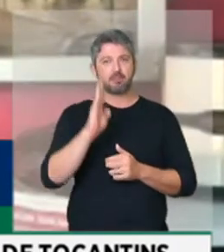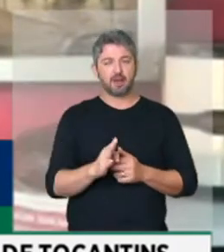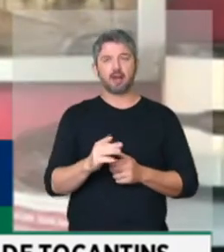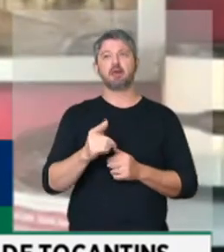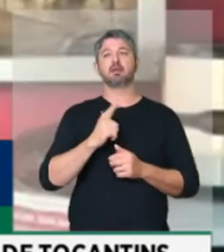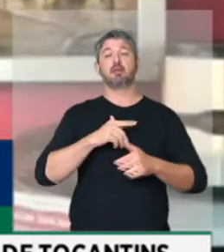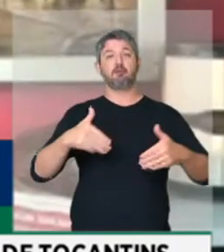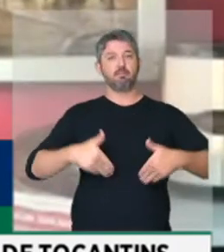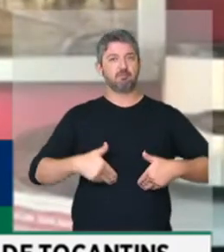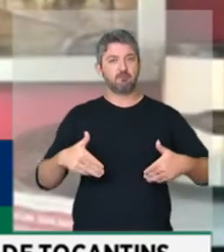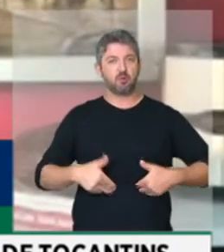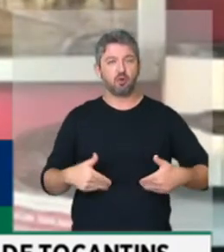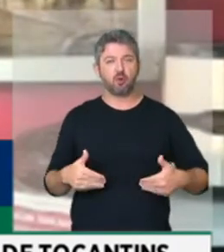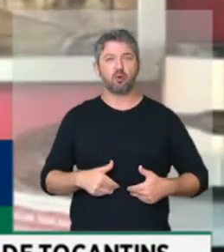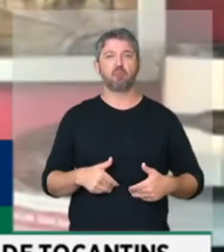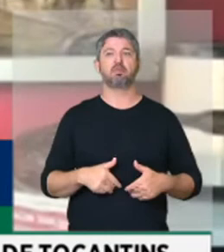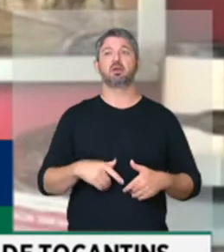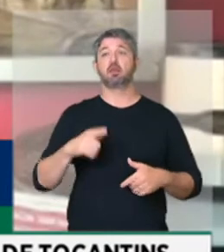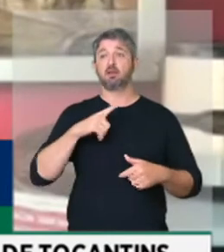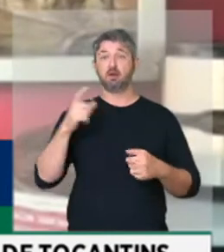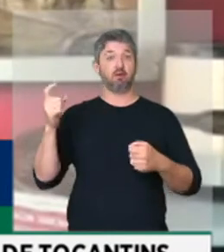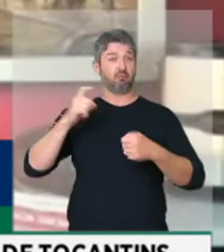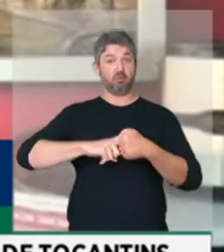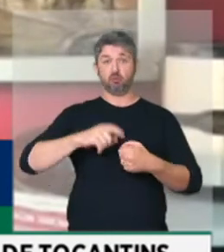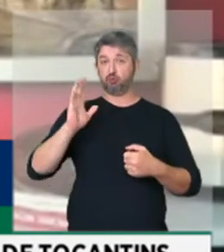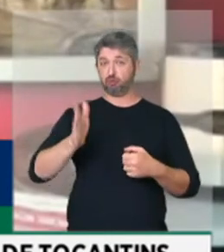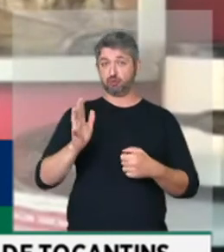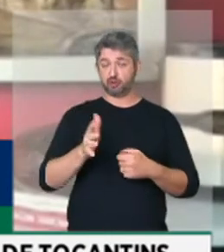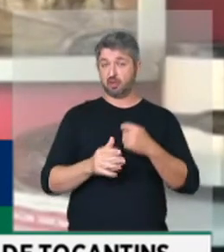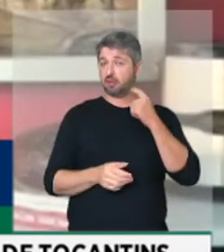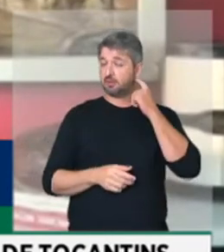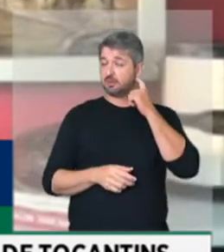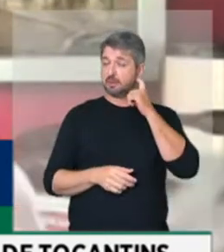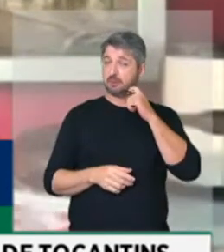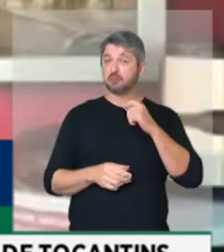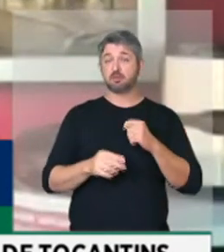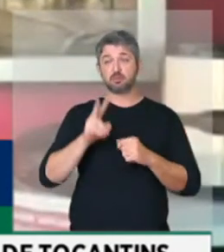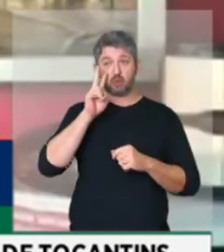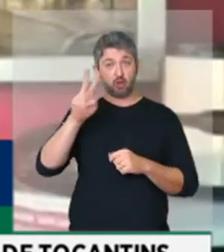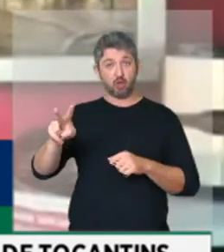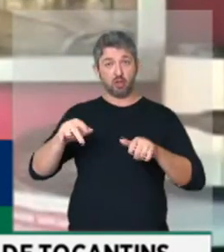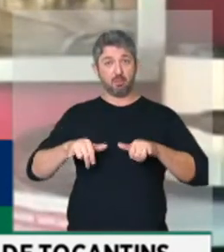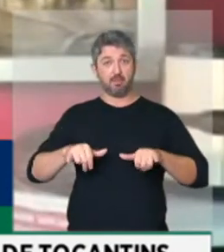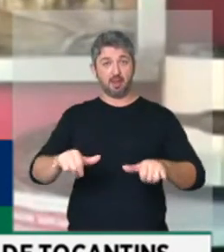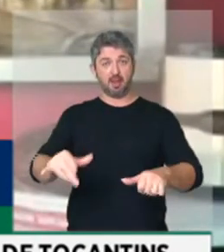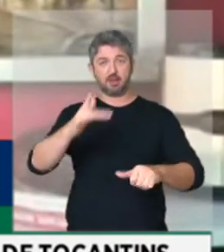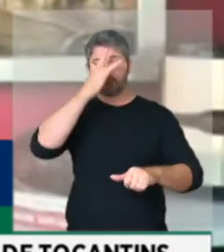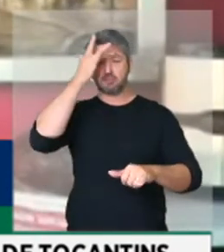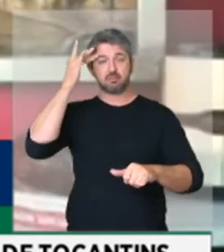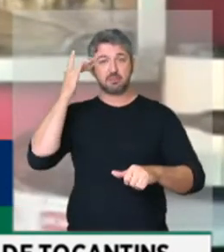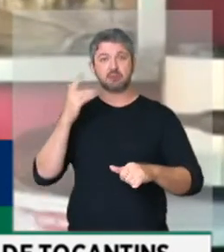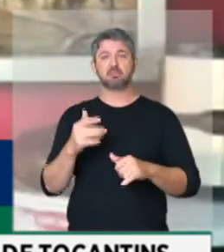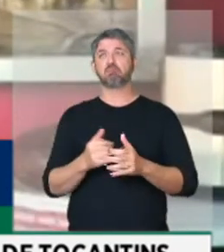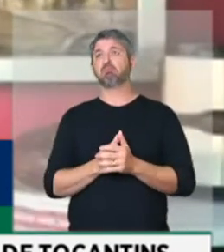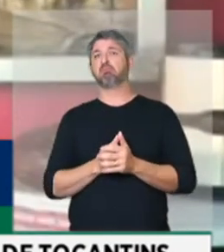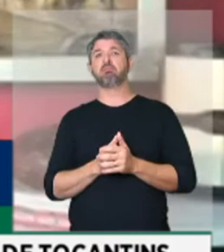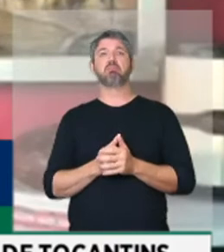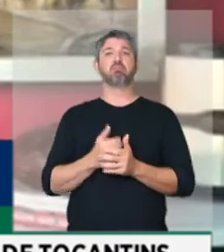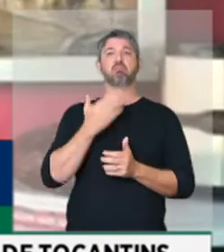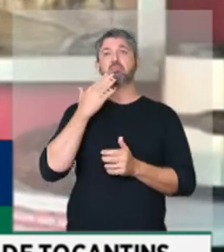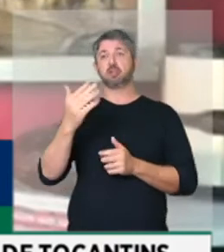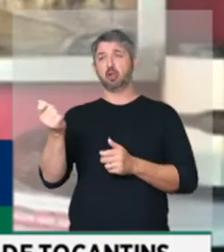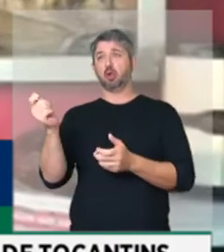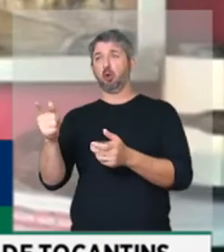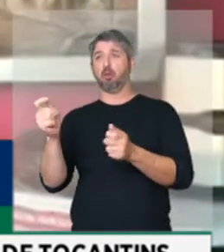fome está voltando, já voltou, na verdade. É só ir nos supermercados, as pessoas pedindo, nas